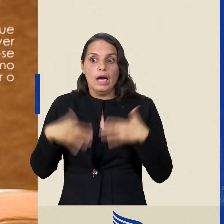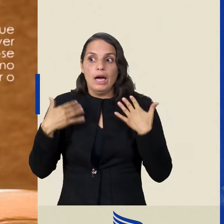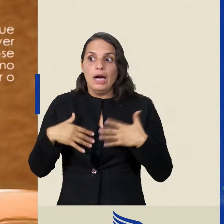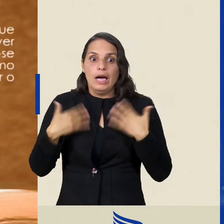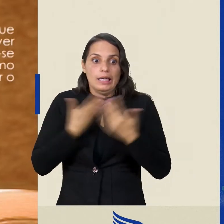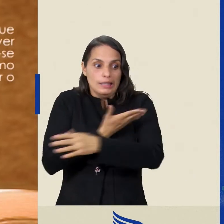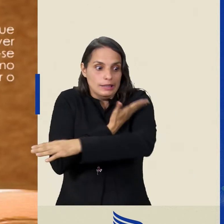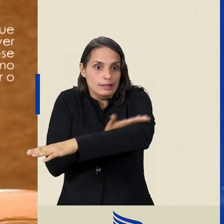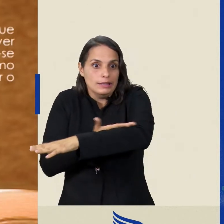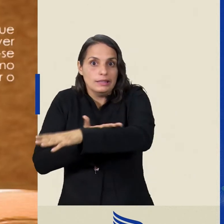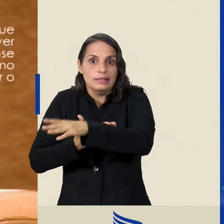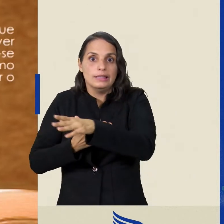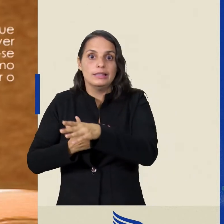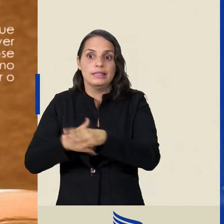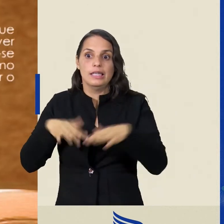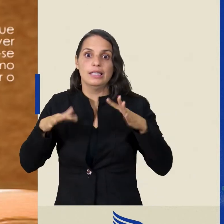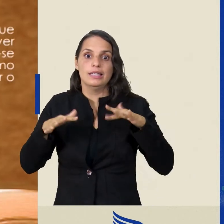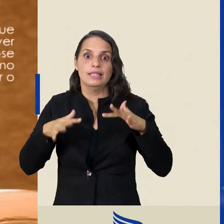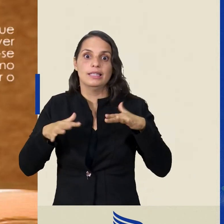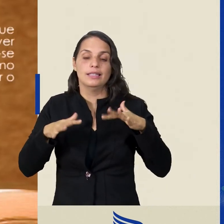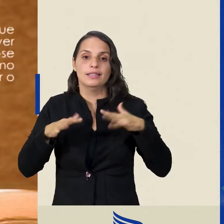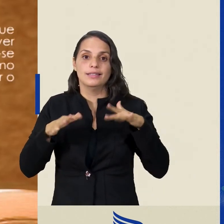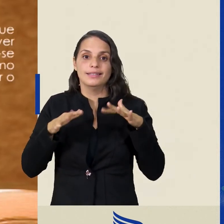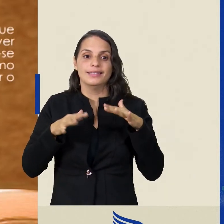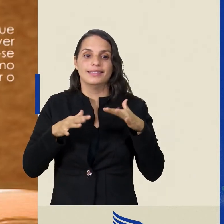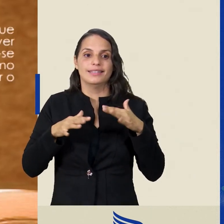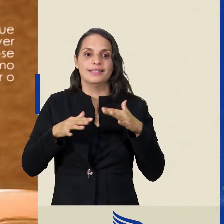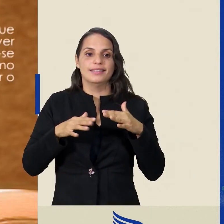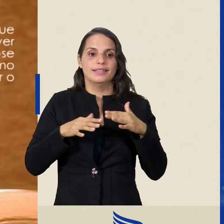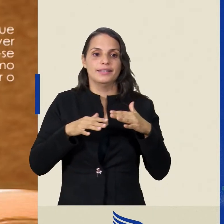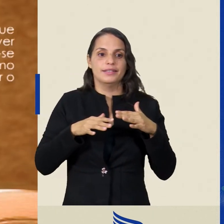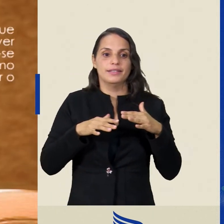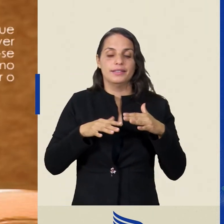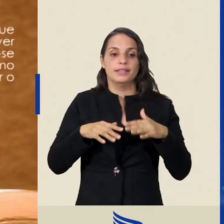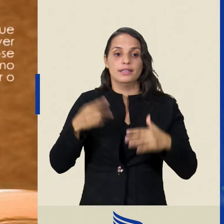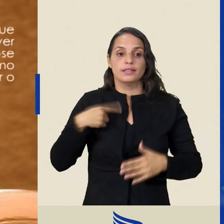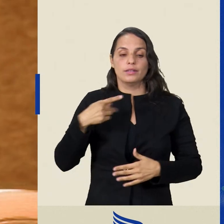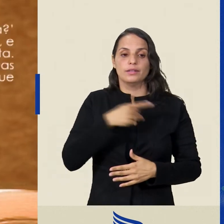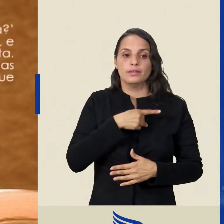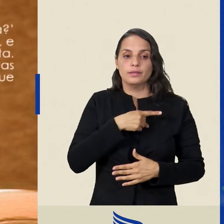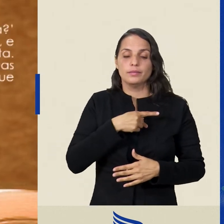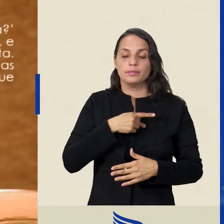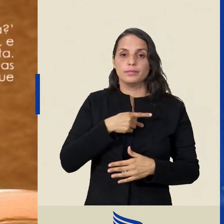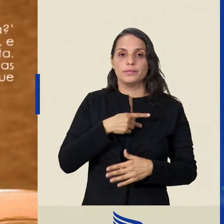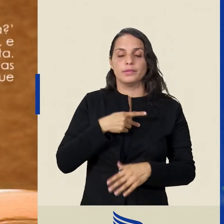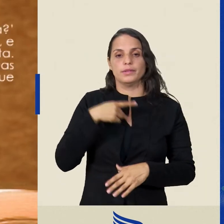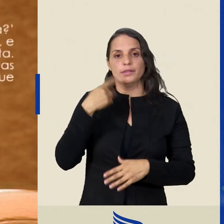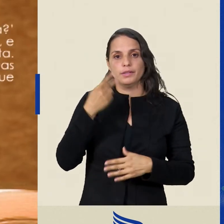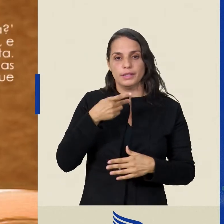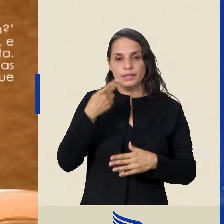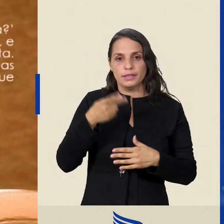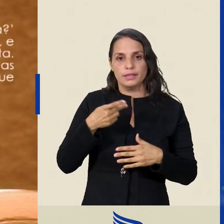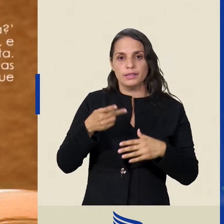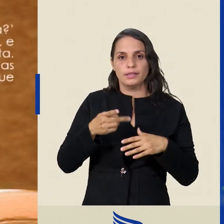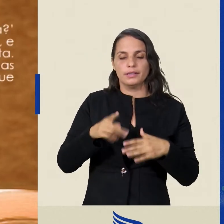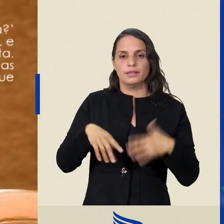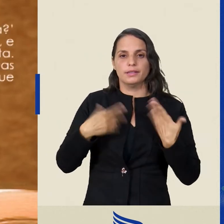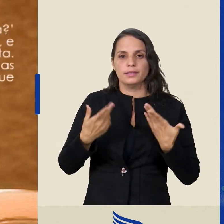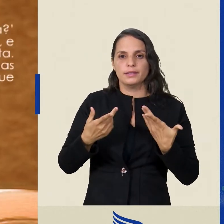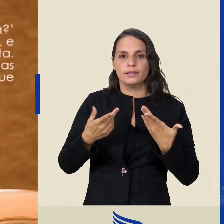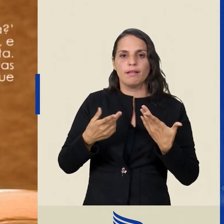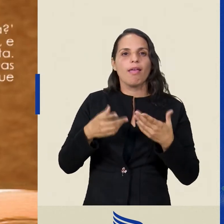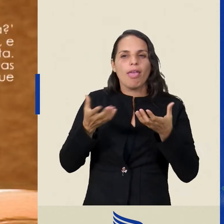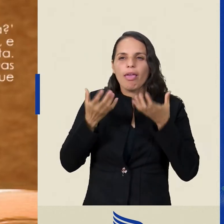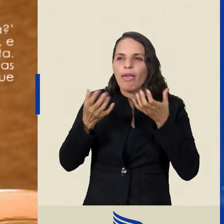pálido e tremendo, como uma folha. O pastor White disse: "Quer o doutor declarar a condição